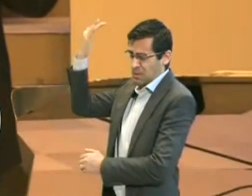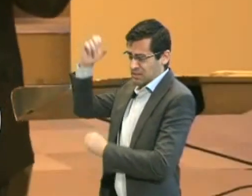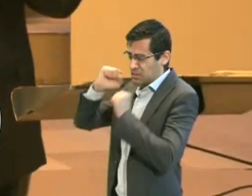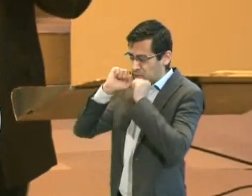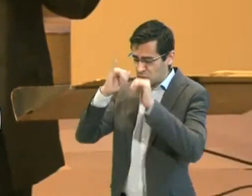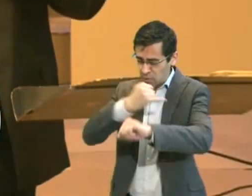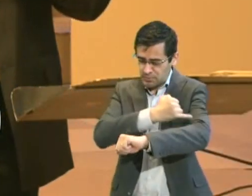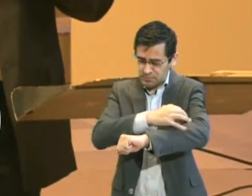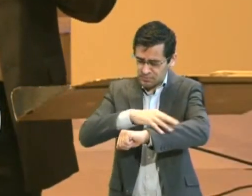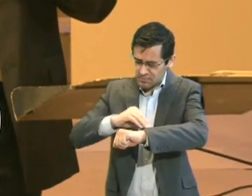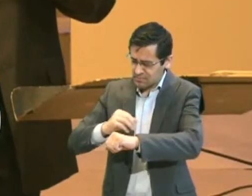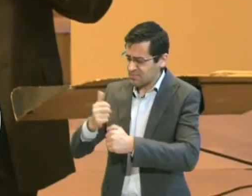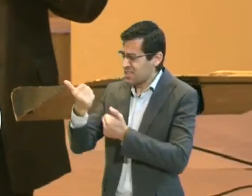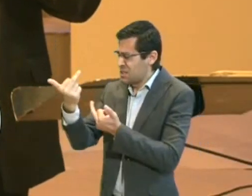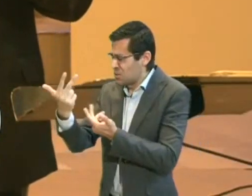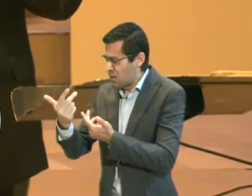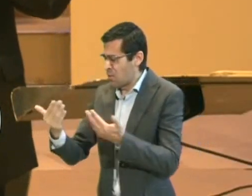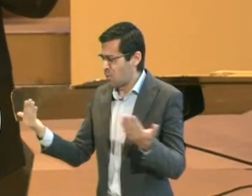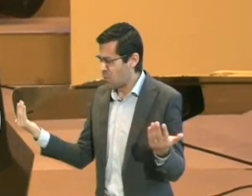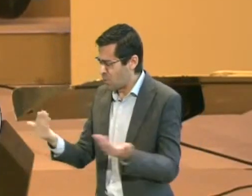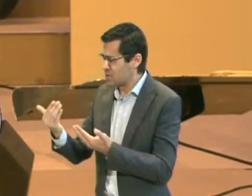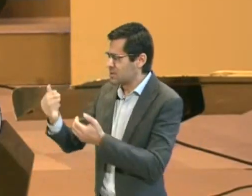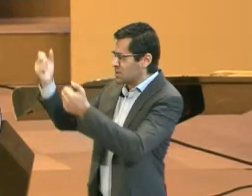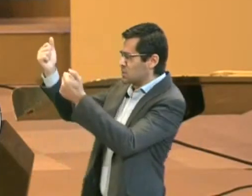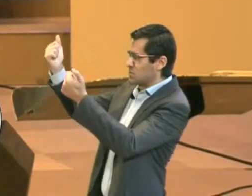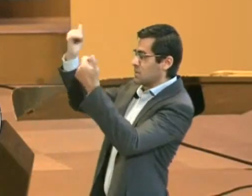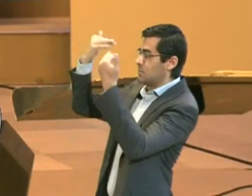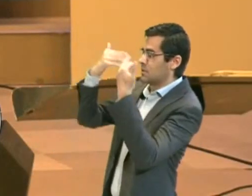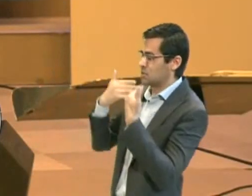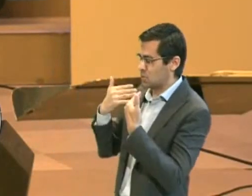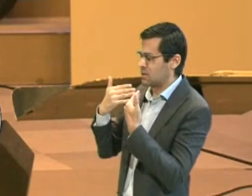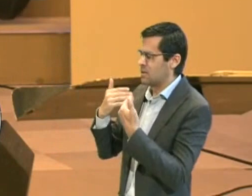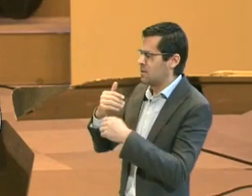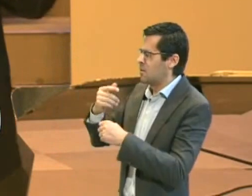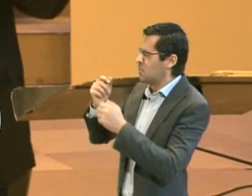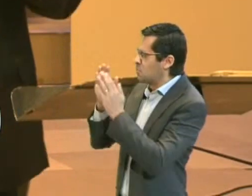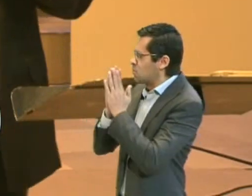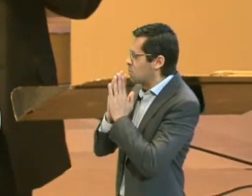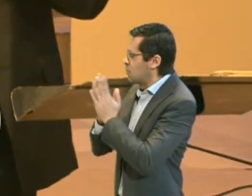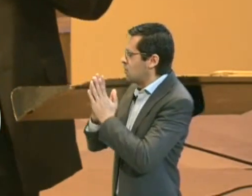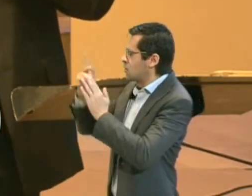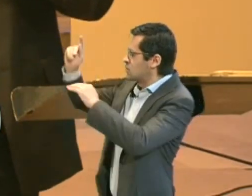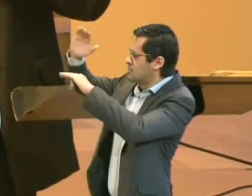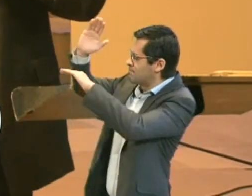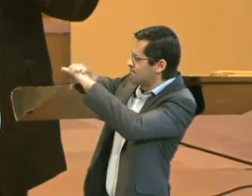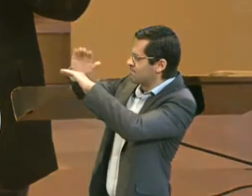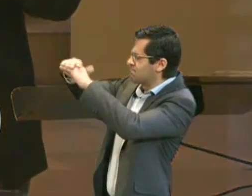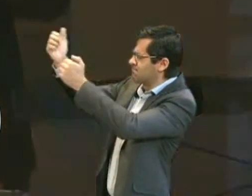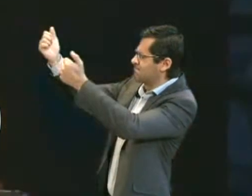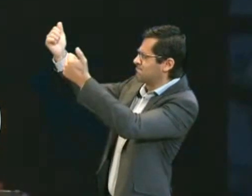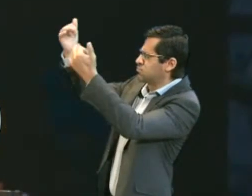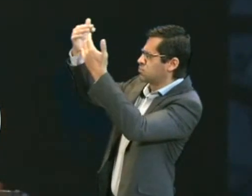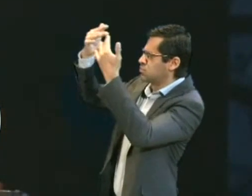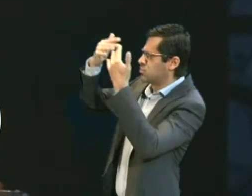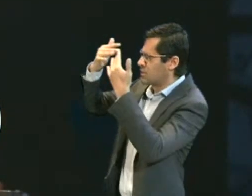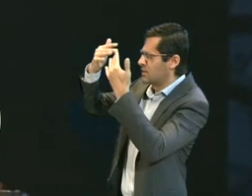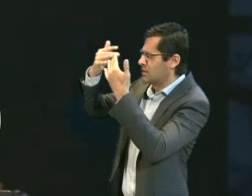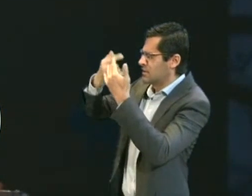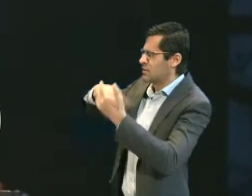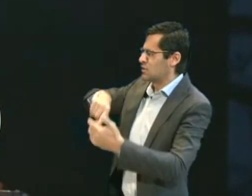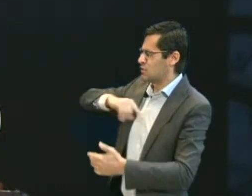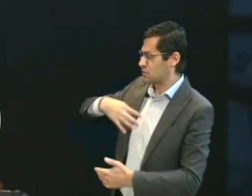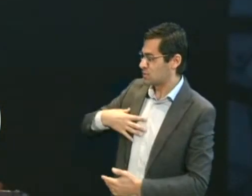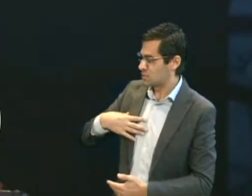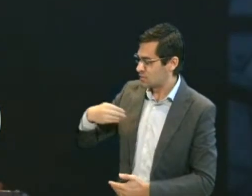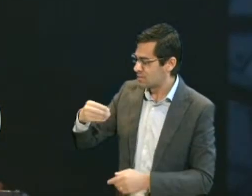o mesmo Deus que nos abençoa hoje. Estende as tuas mãos de bênçãos, que os nossos filhos